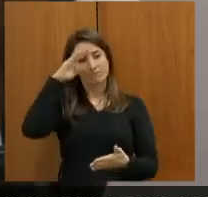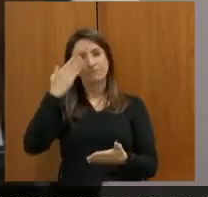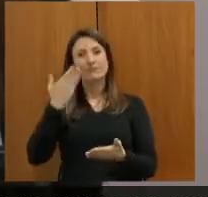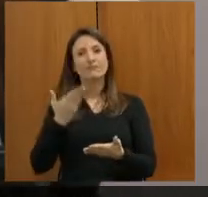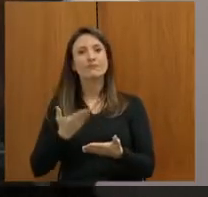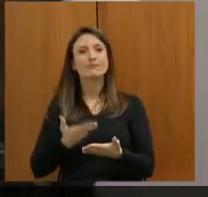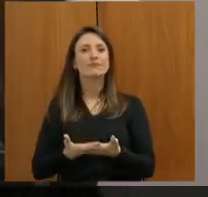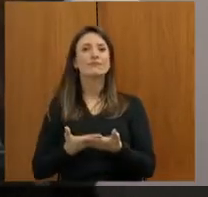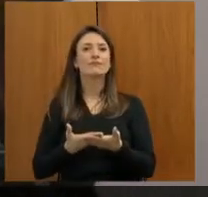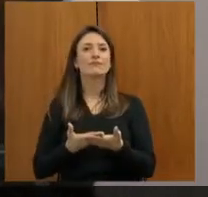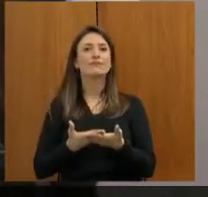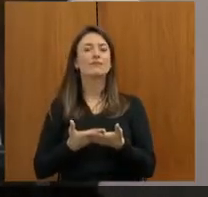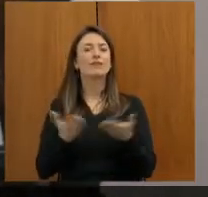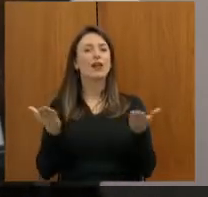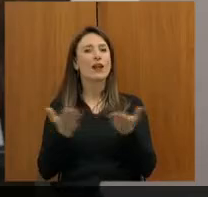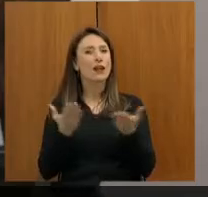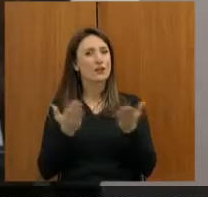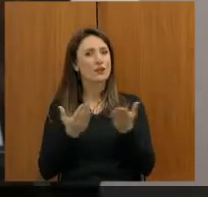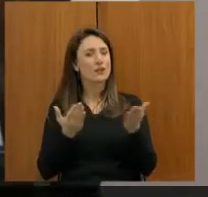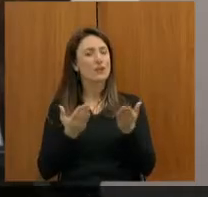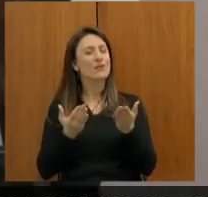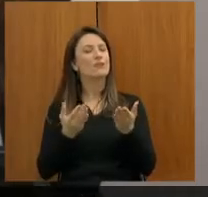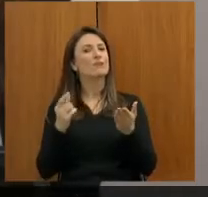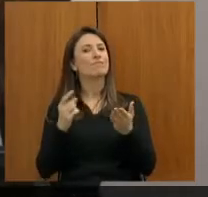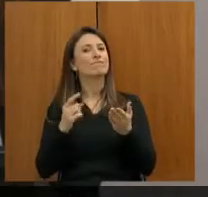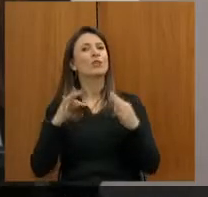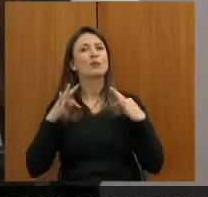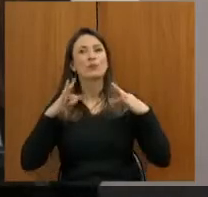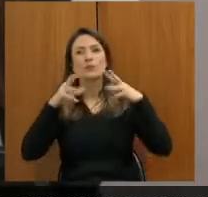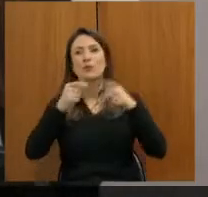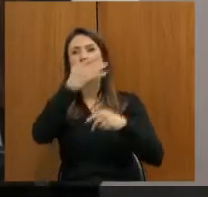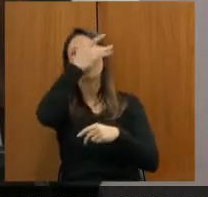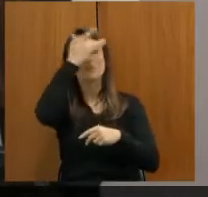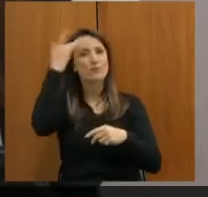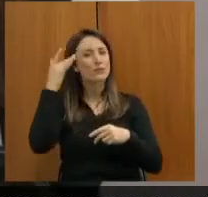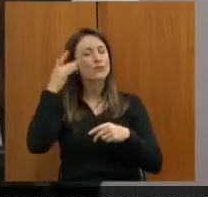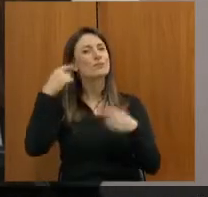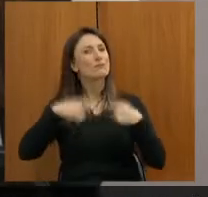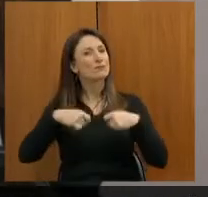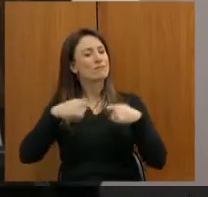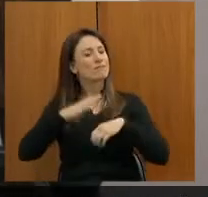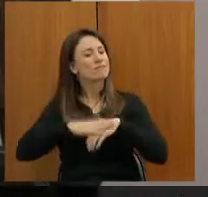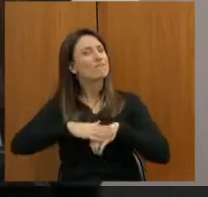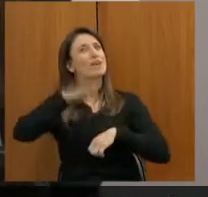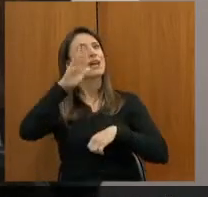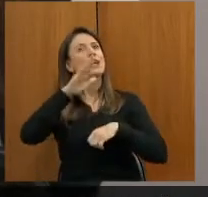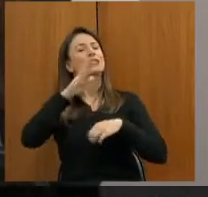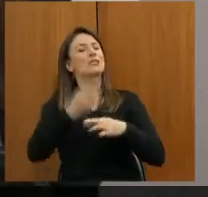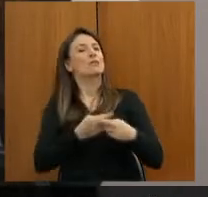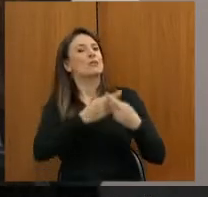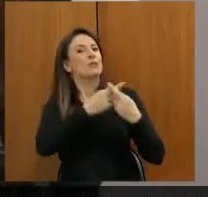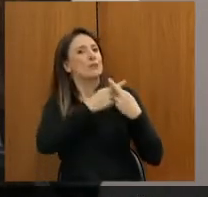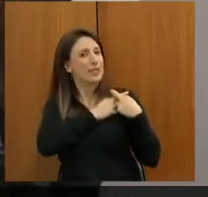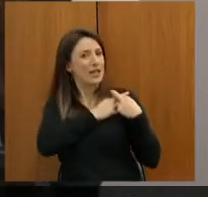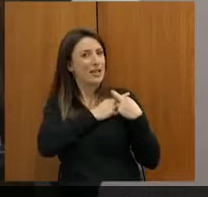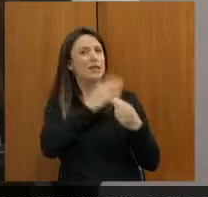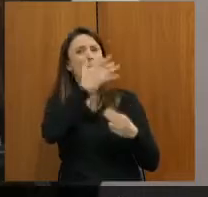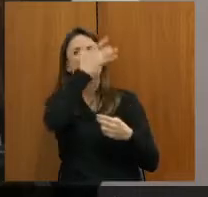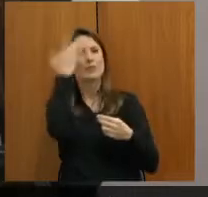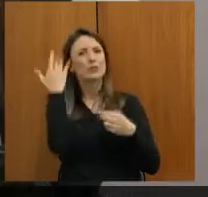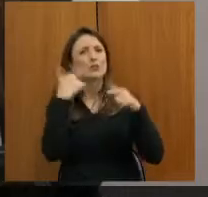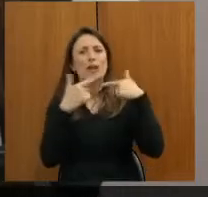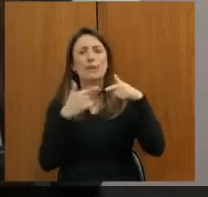que aumenta a responsabilidade de todos que integram instituições que